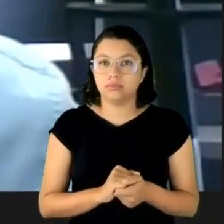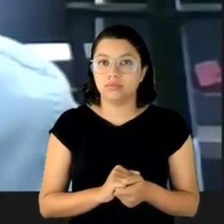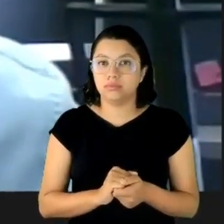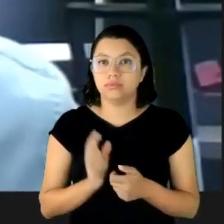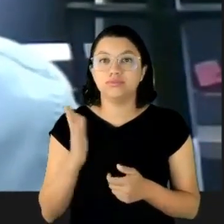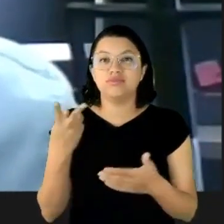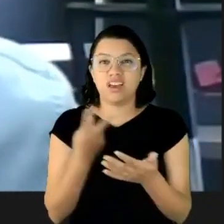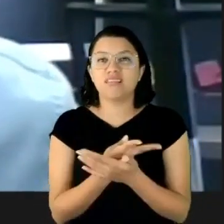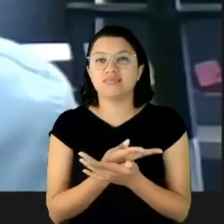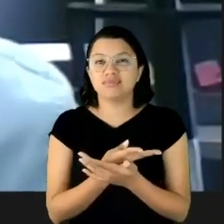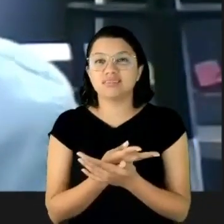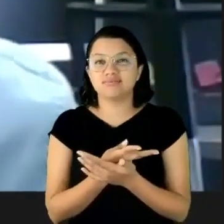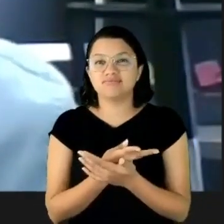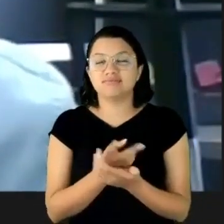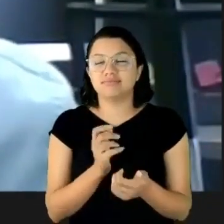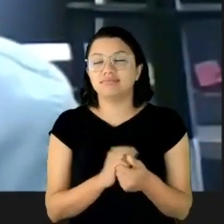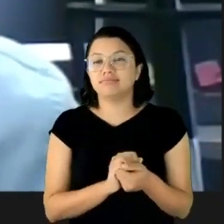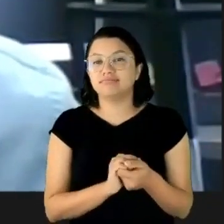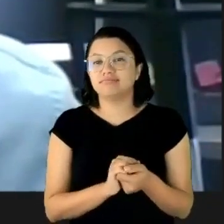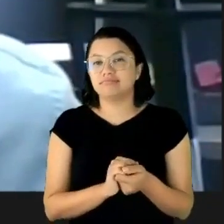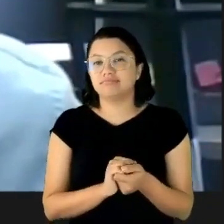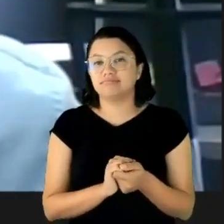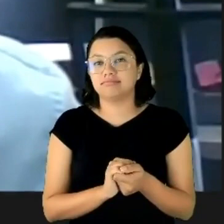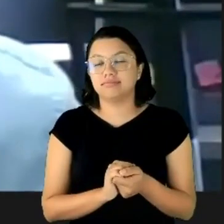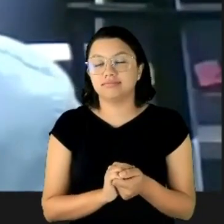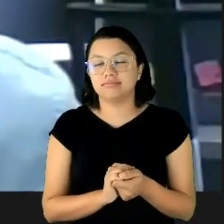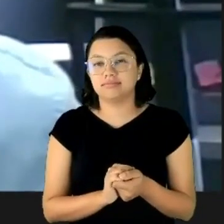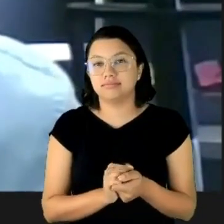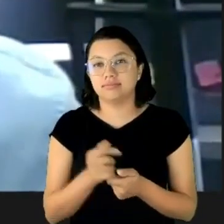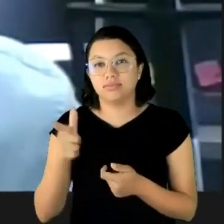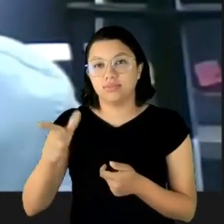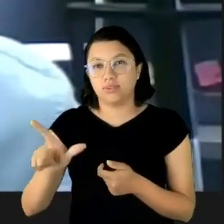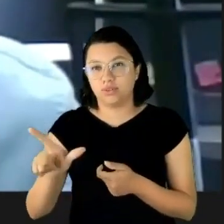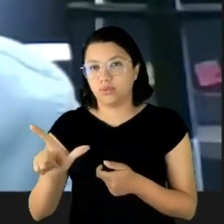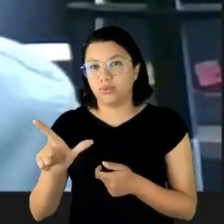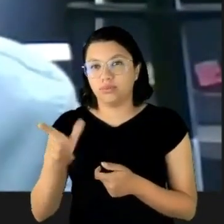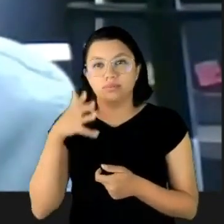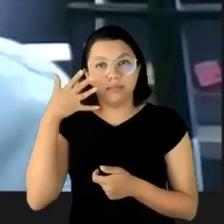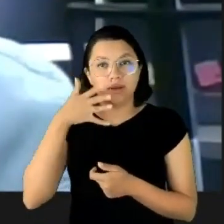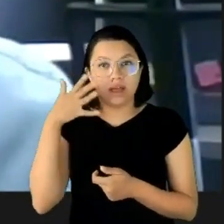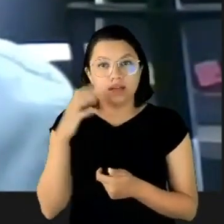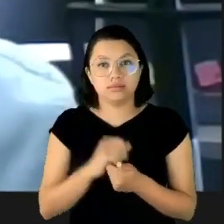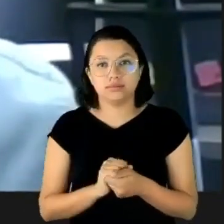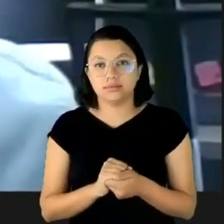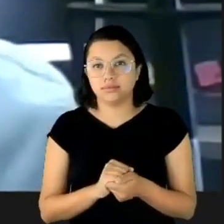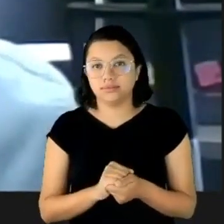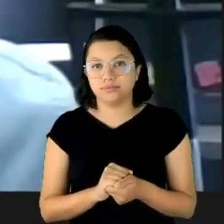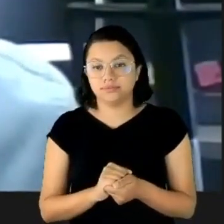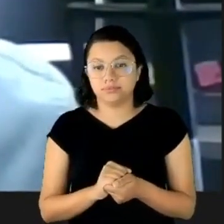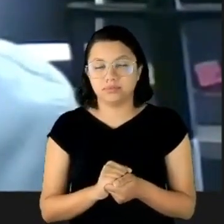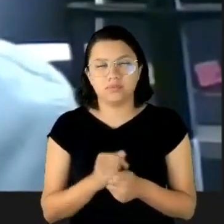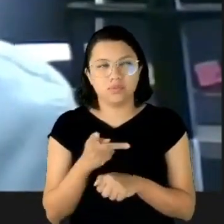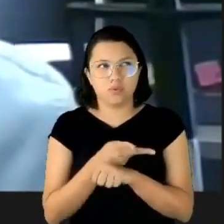já aconteceu isso em outras em outras vezes eu vou buscá-lo aqui